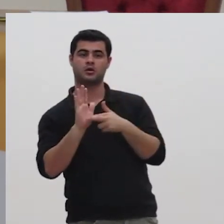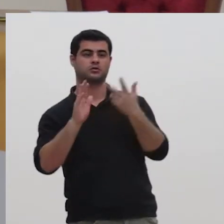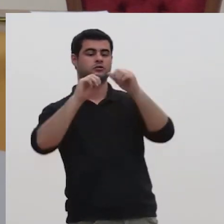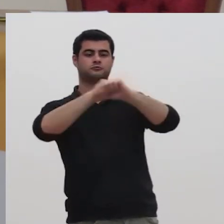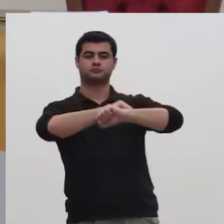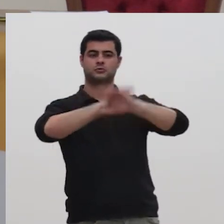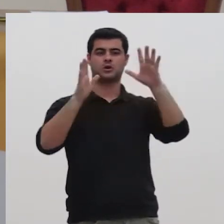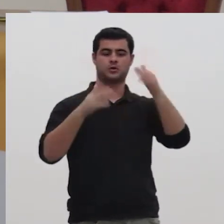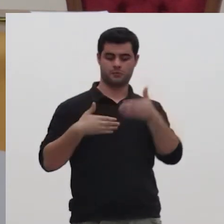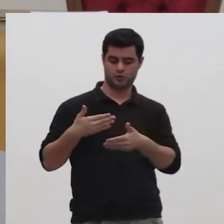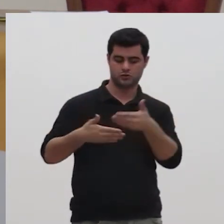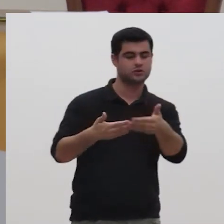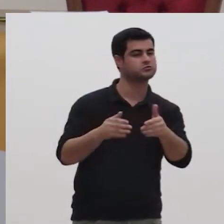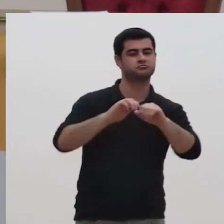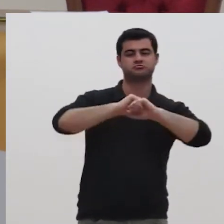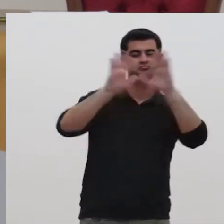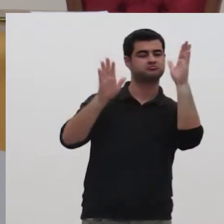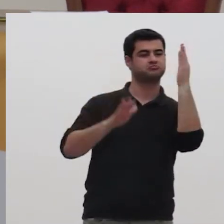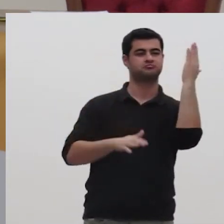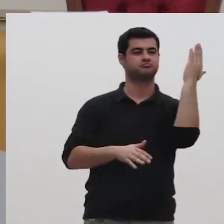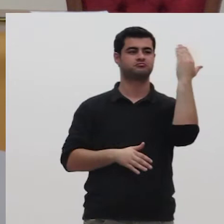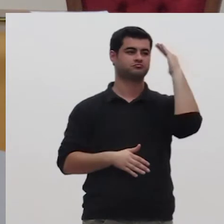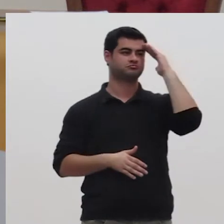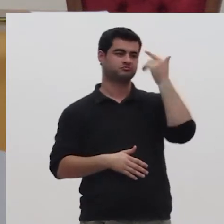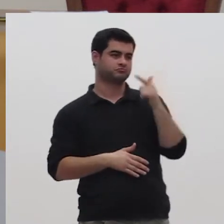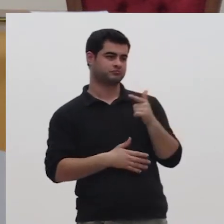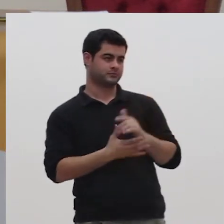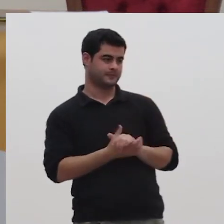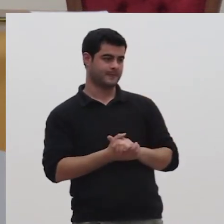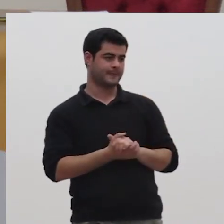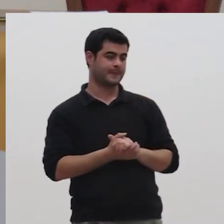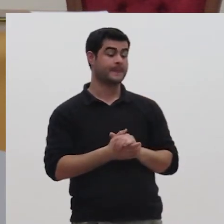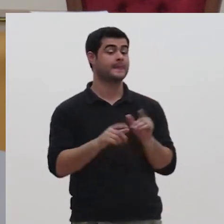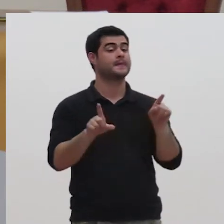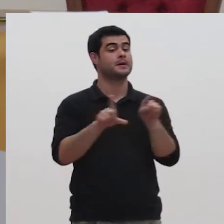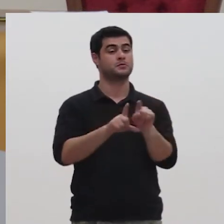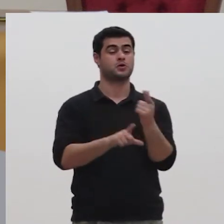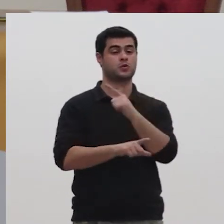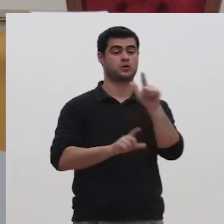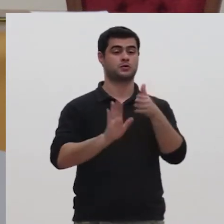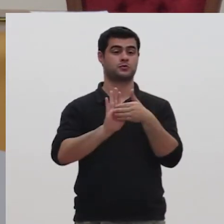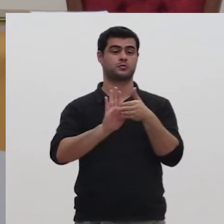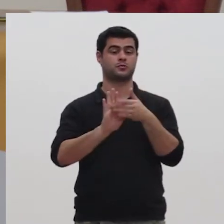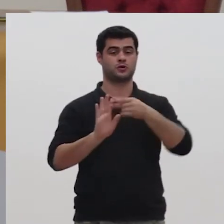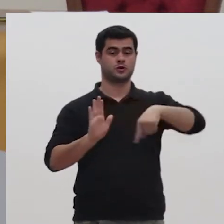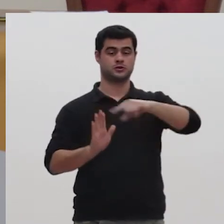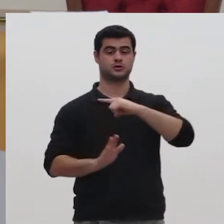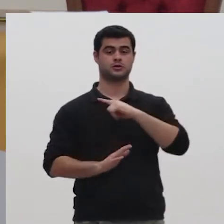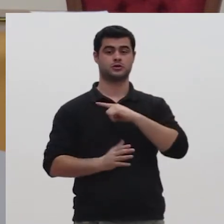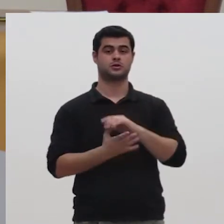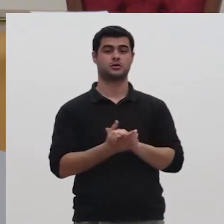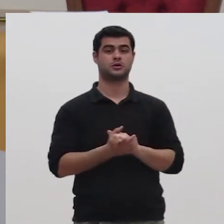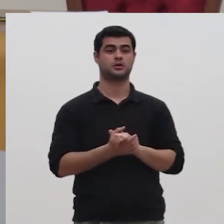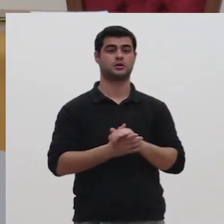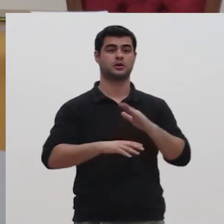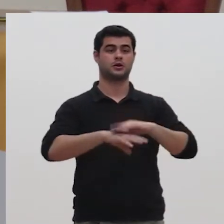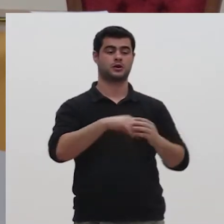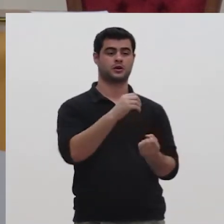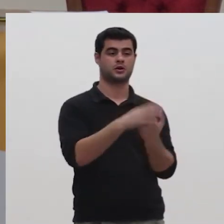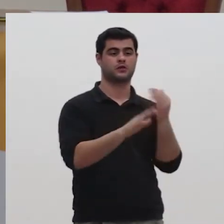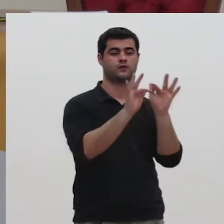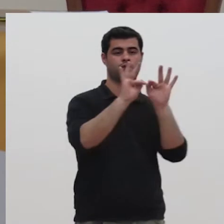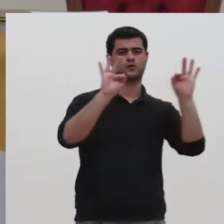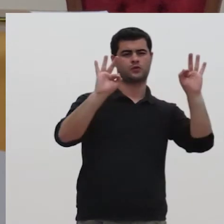e daí fica sempre essa insegurança, né? Uma outra proposta que nós temos é a criação do Fórum